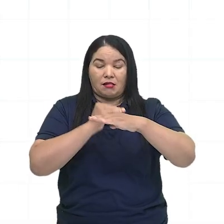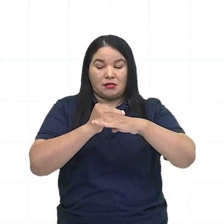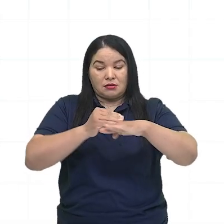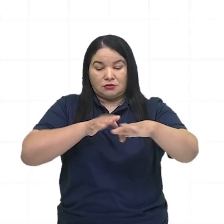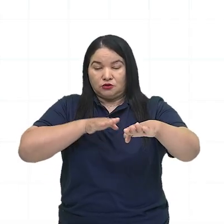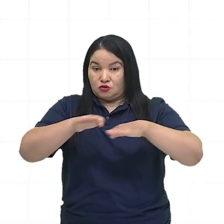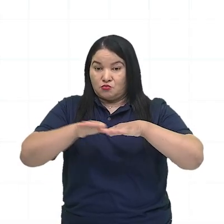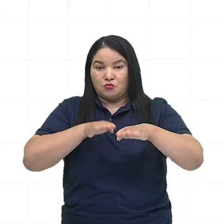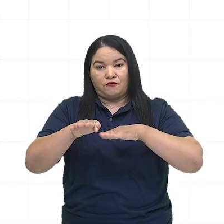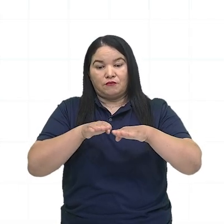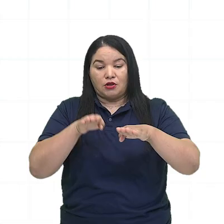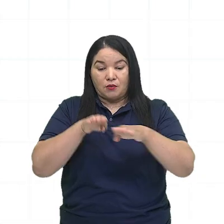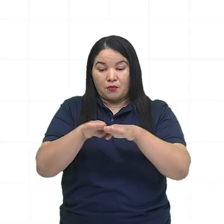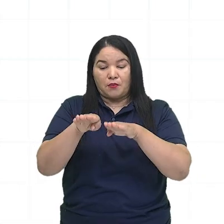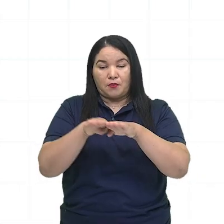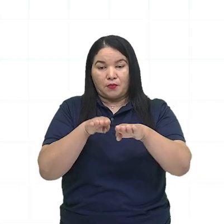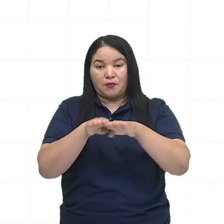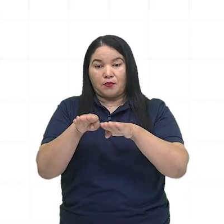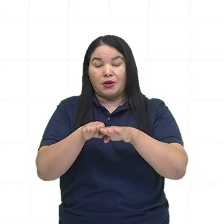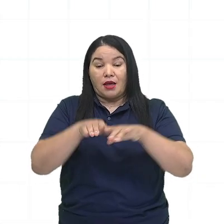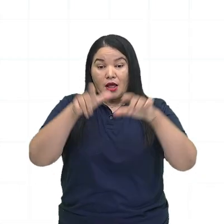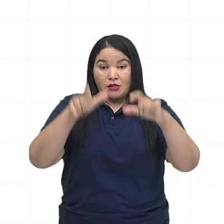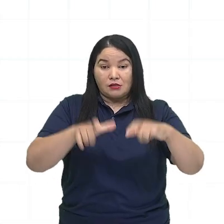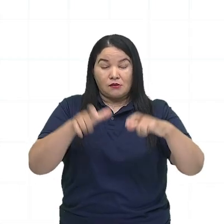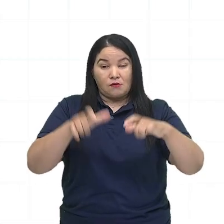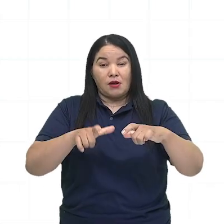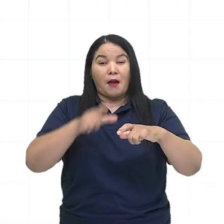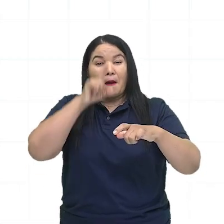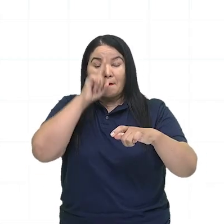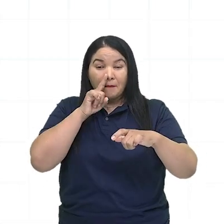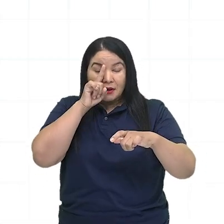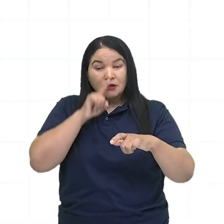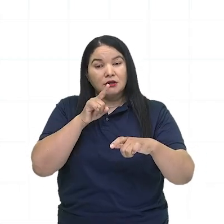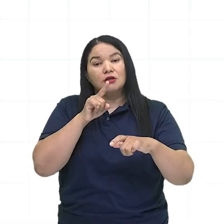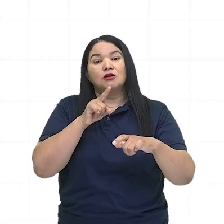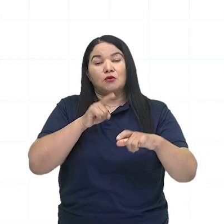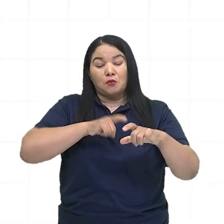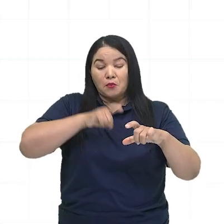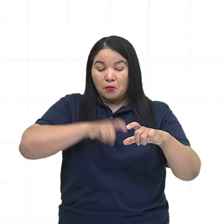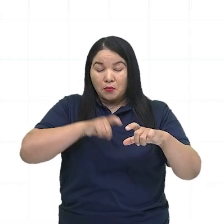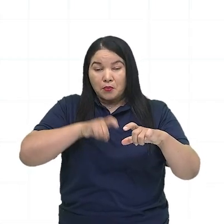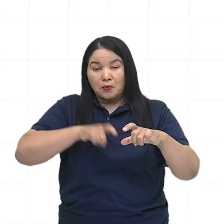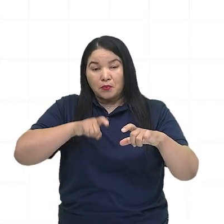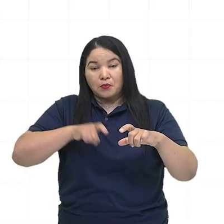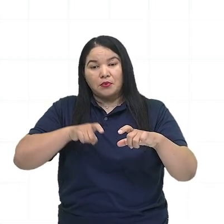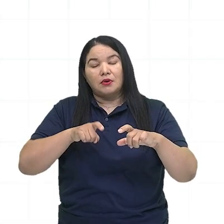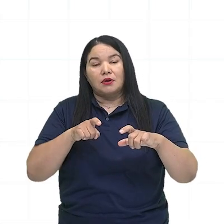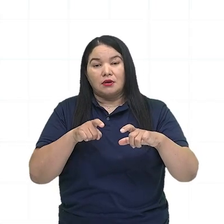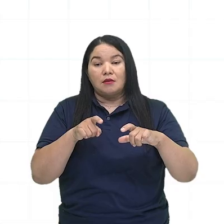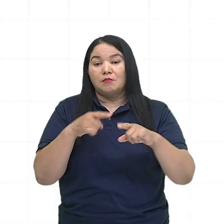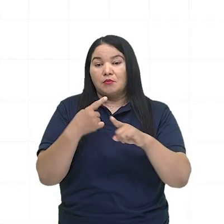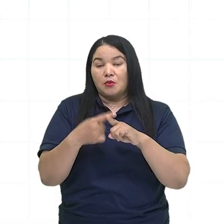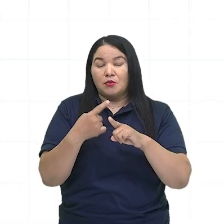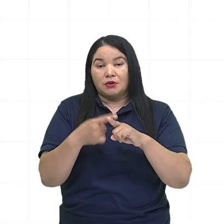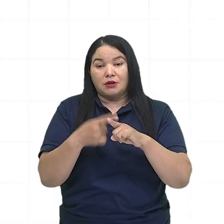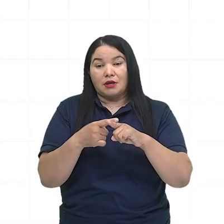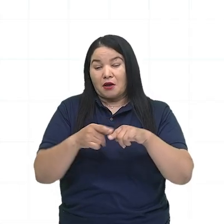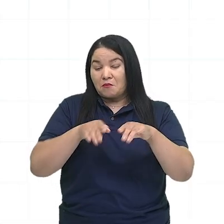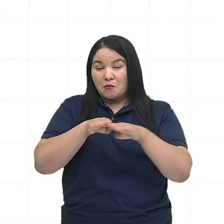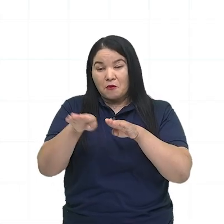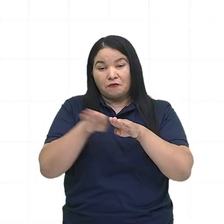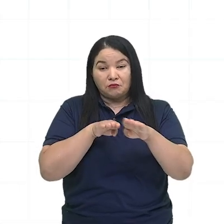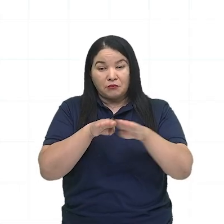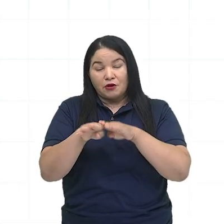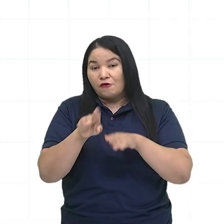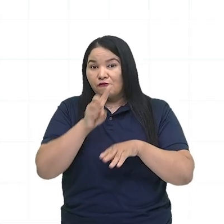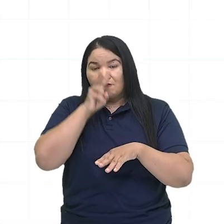tectônicas, áreas de maior risco sísmico, né, onde tem a maior probabilidade,